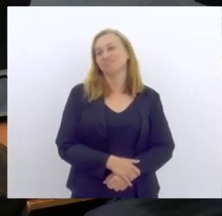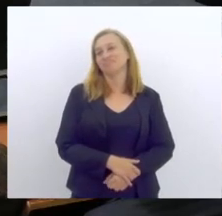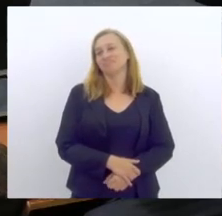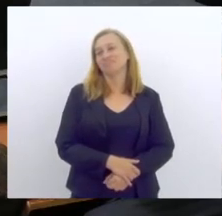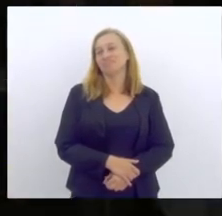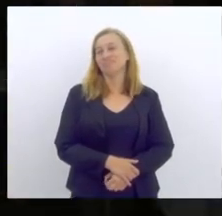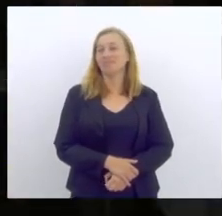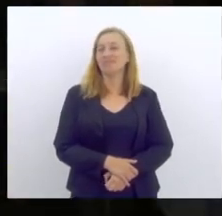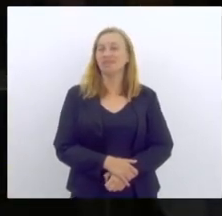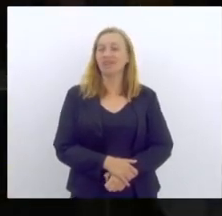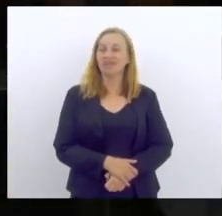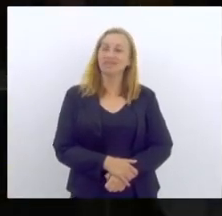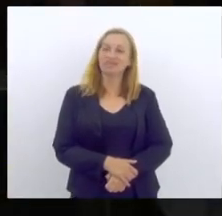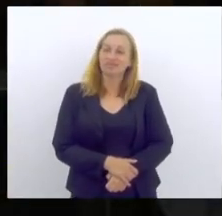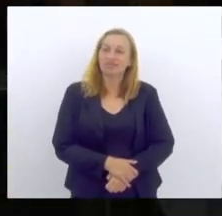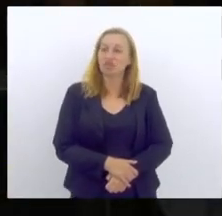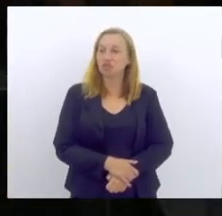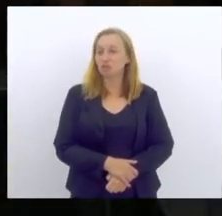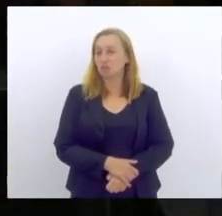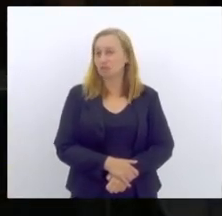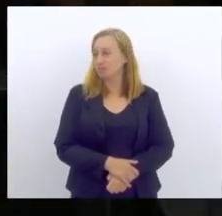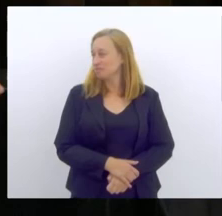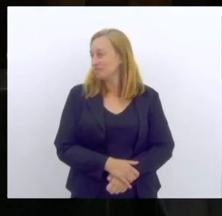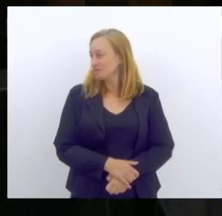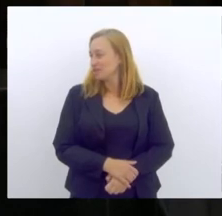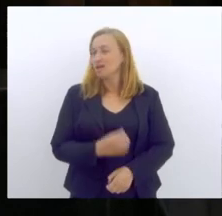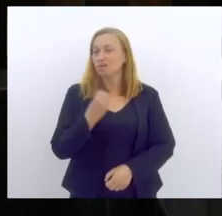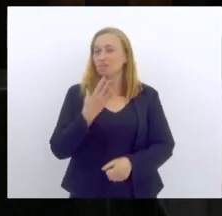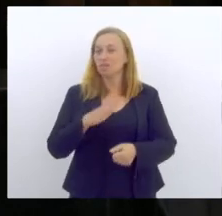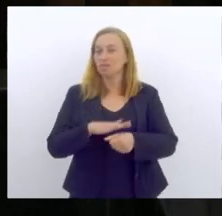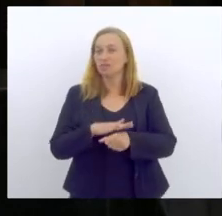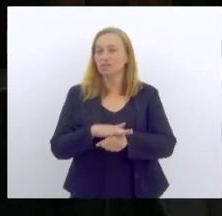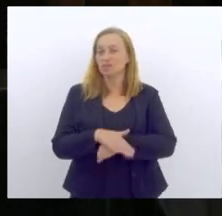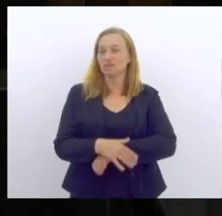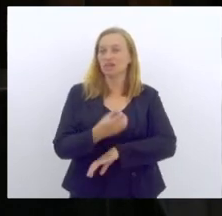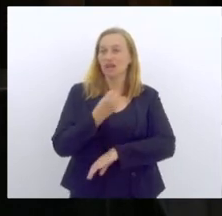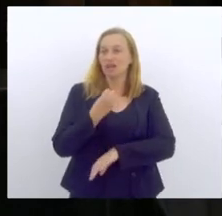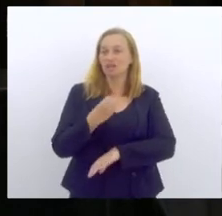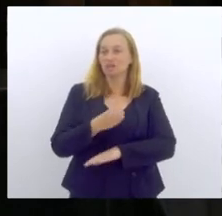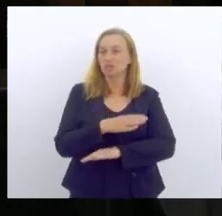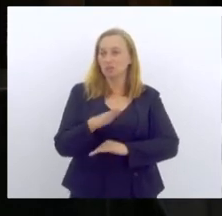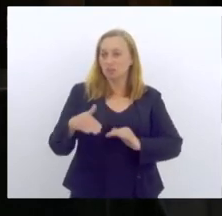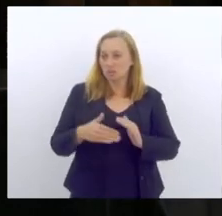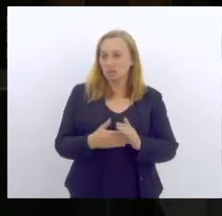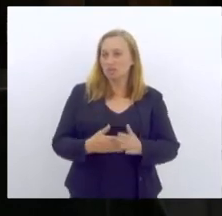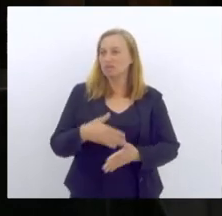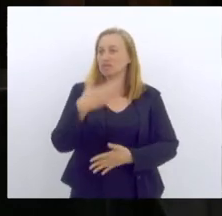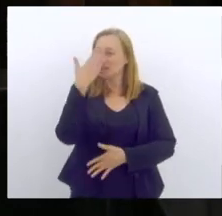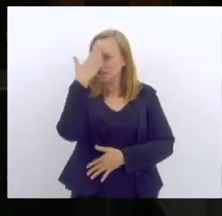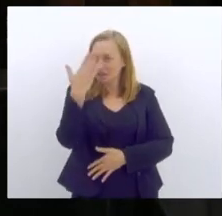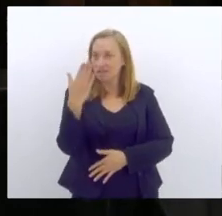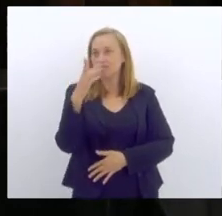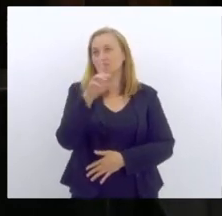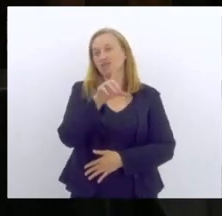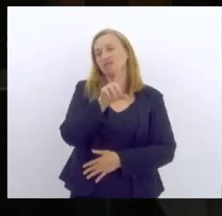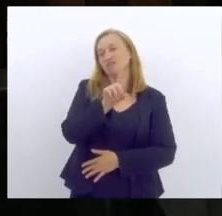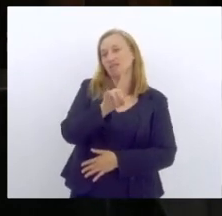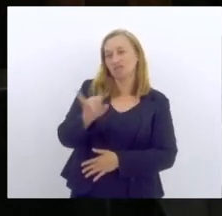Boa noite a todos hoje evidentemente um dia de agradecimentos